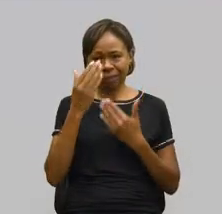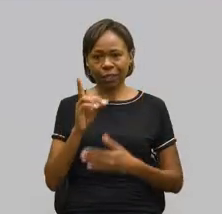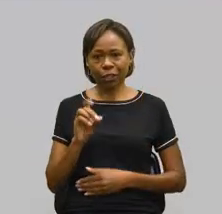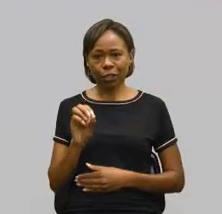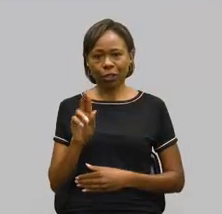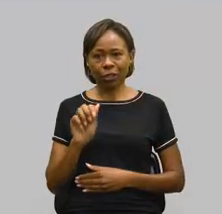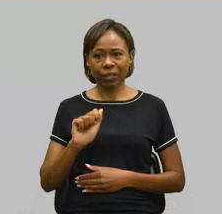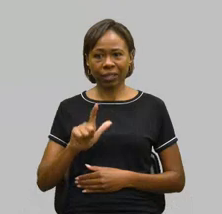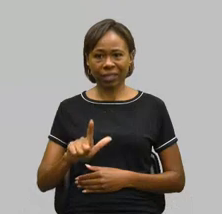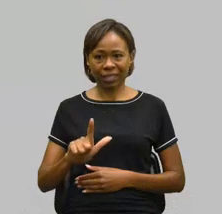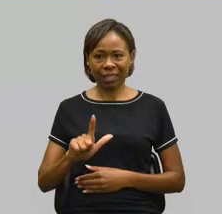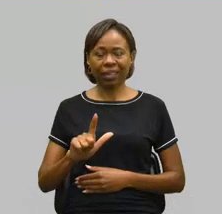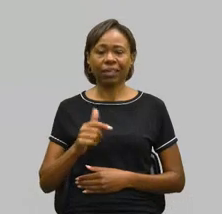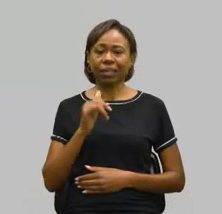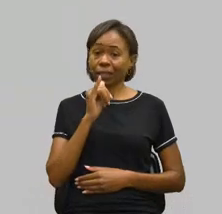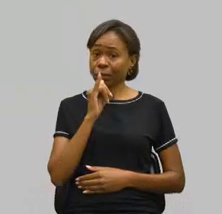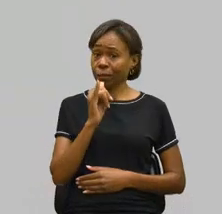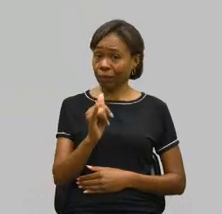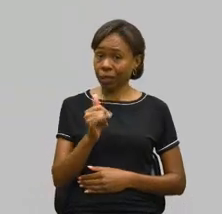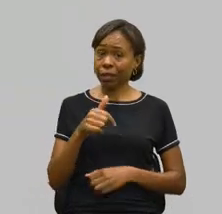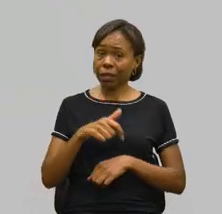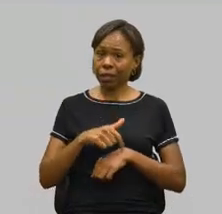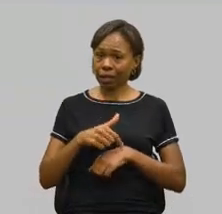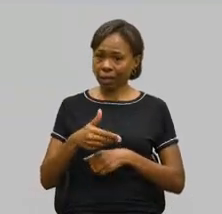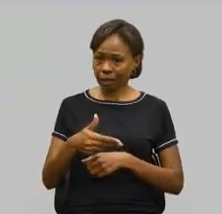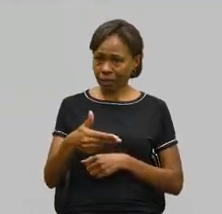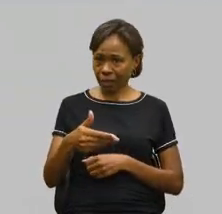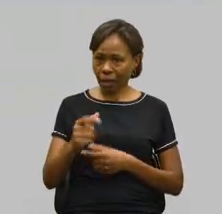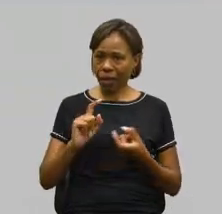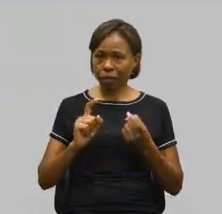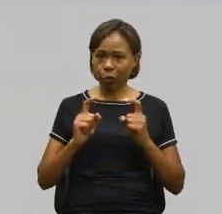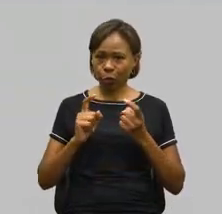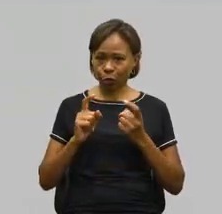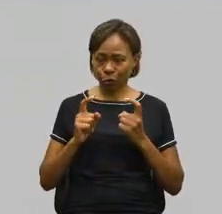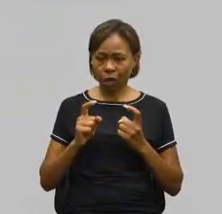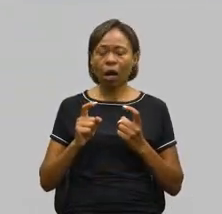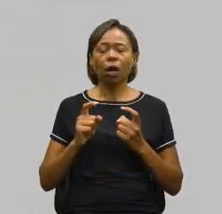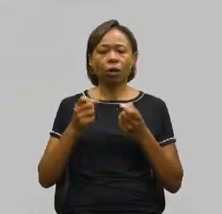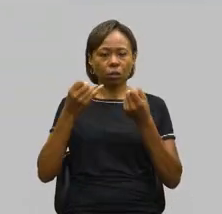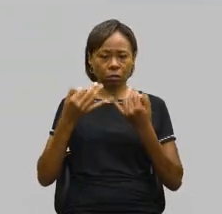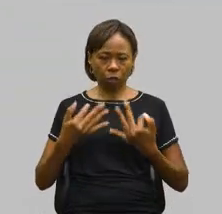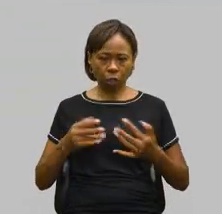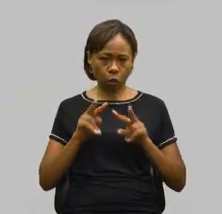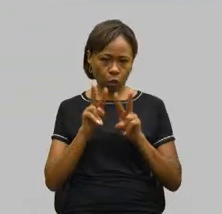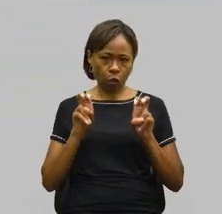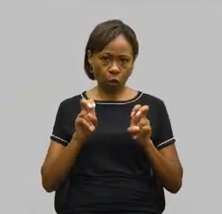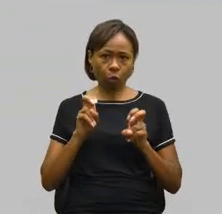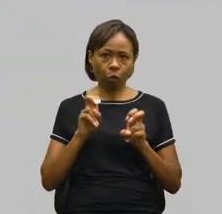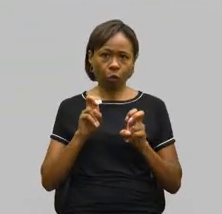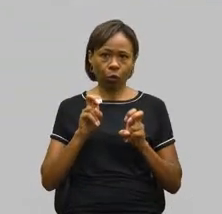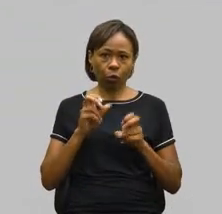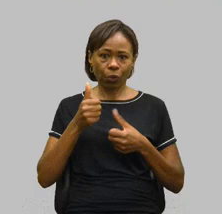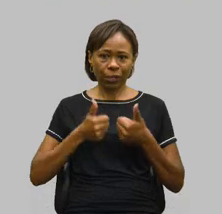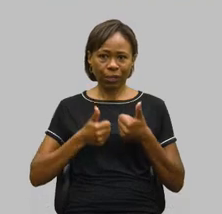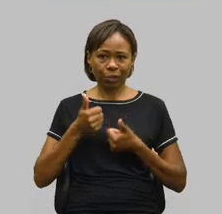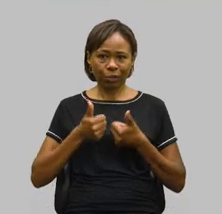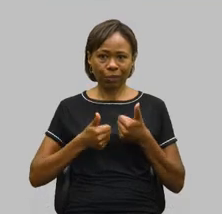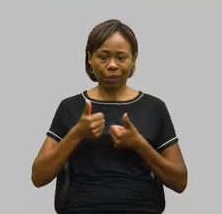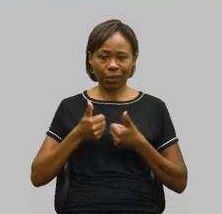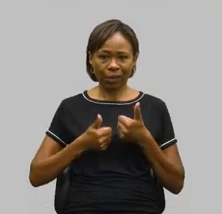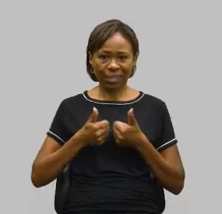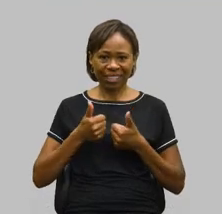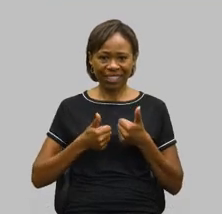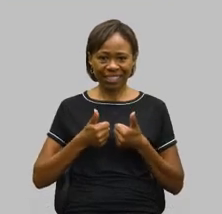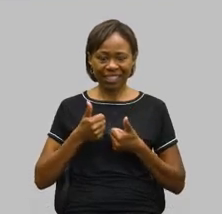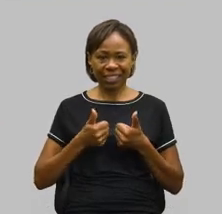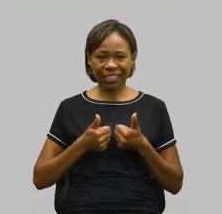eh dizer que vamos agora na próxima reunião abordar a questão do Esporte e eu tenho Opa me